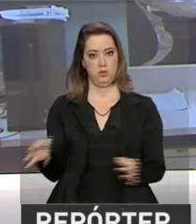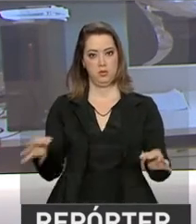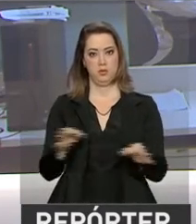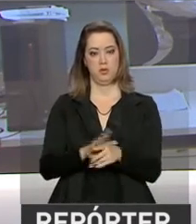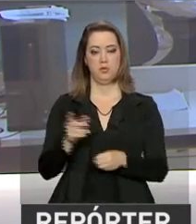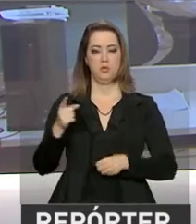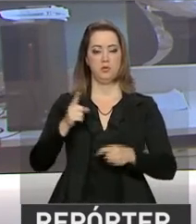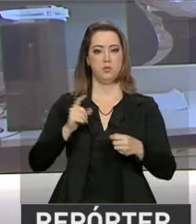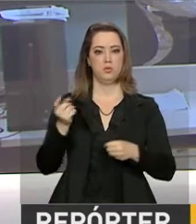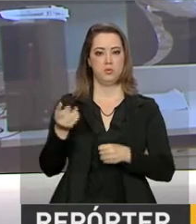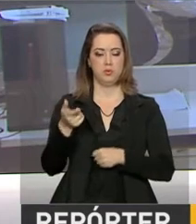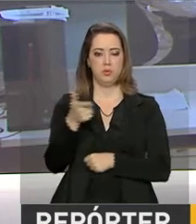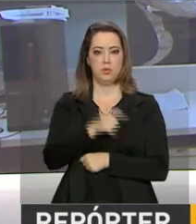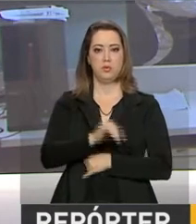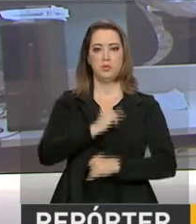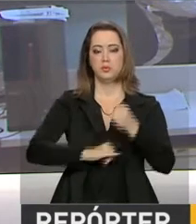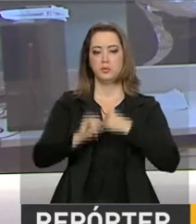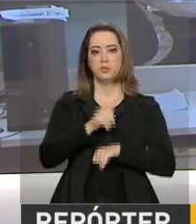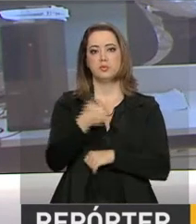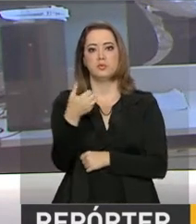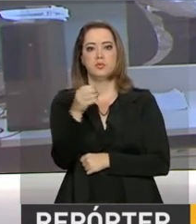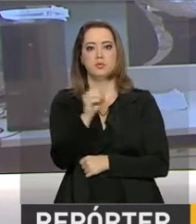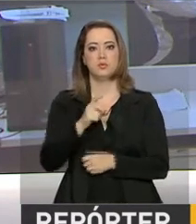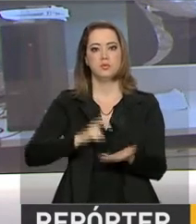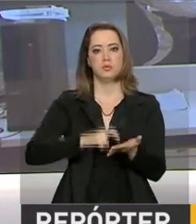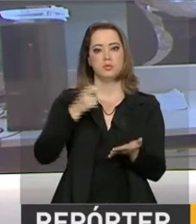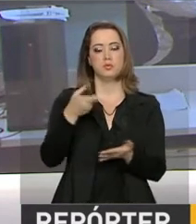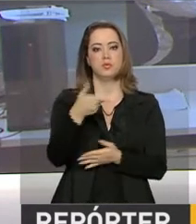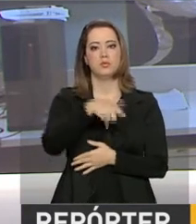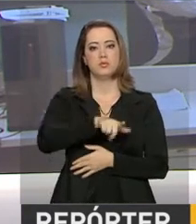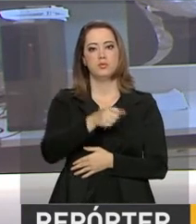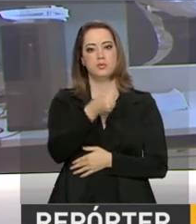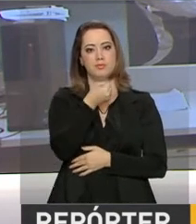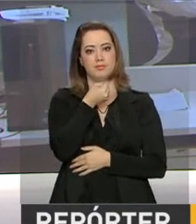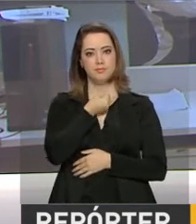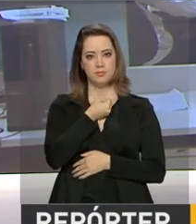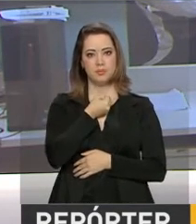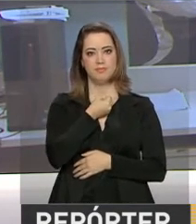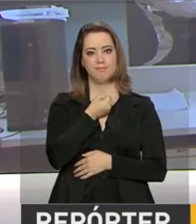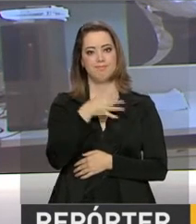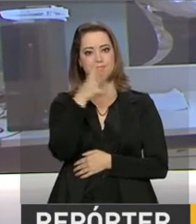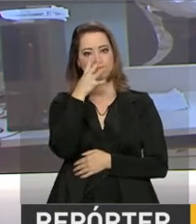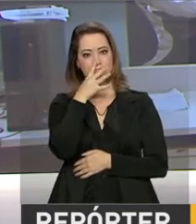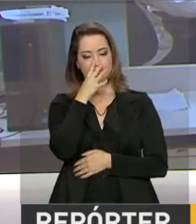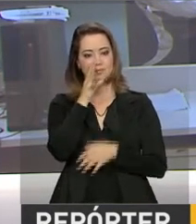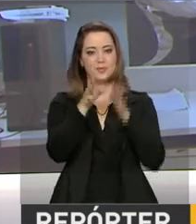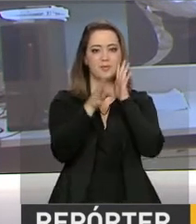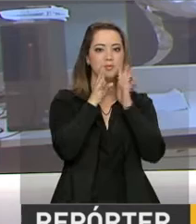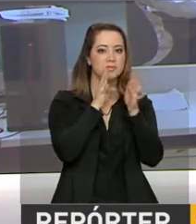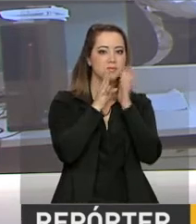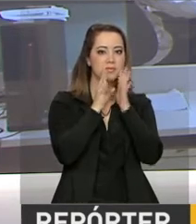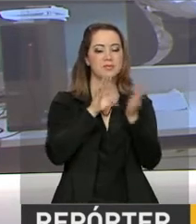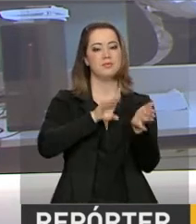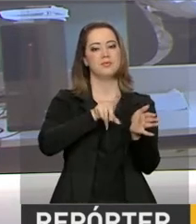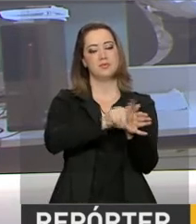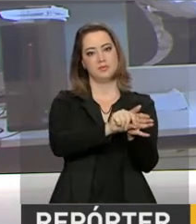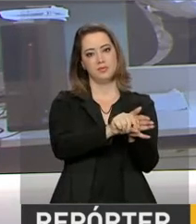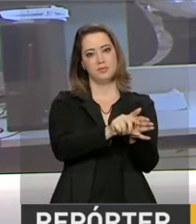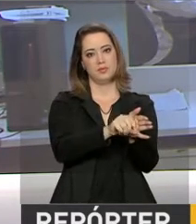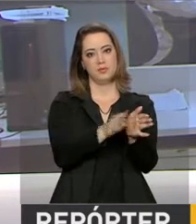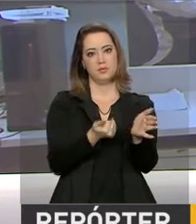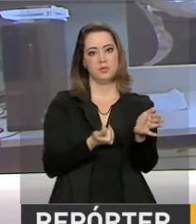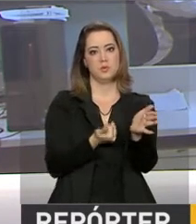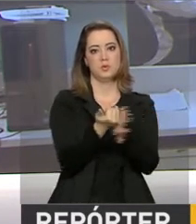qualquer momento com outras informações ou às 10 da manhã na próxima edição do Repórter NBR. Acompanhe também as novidades em nossas